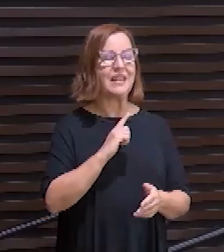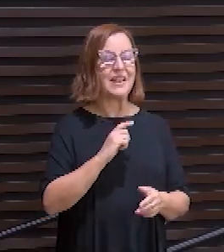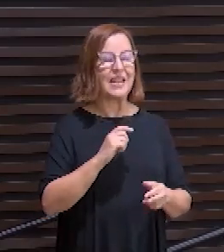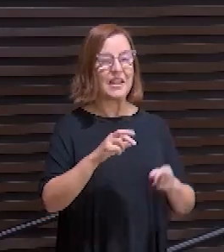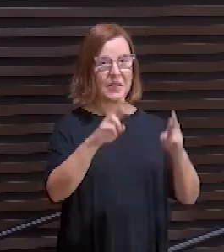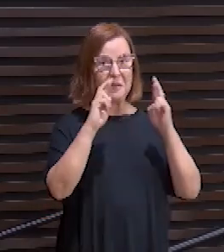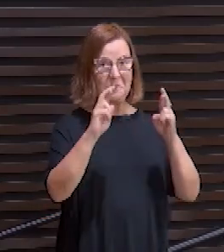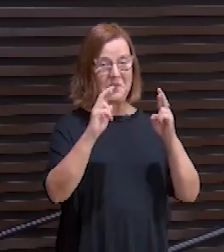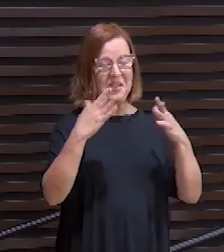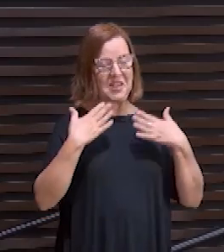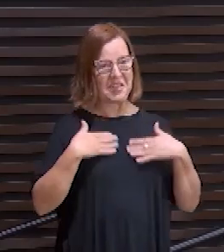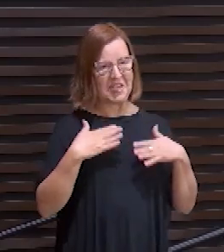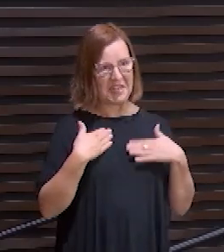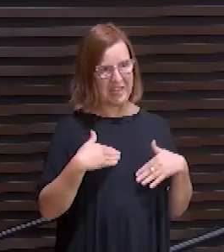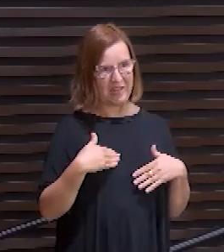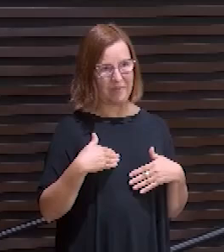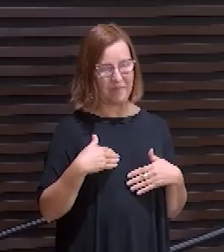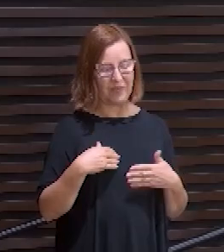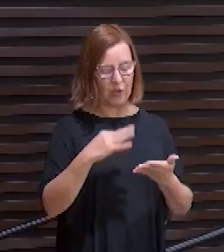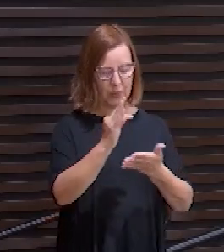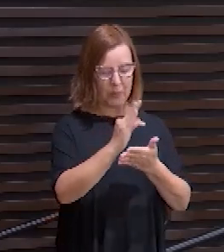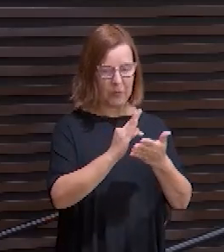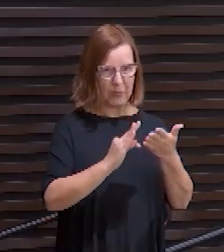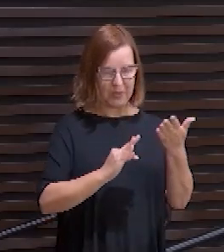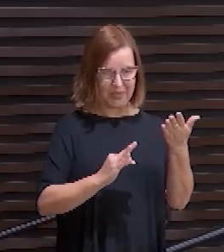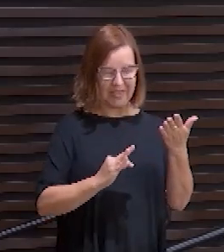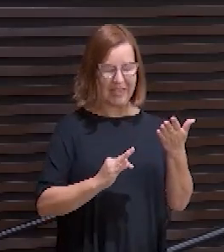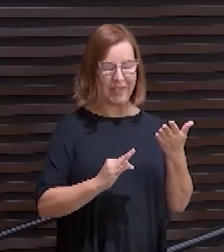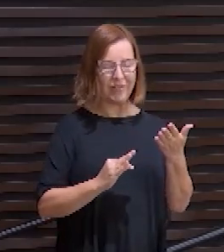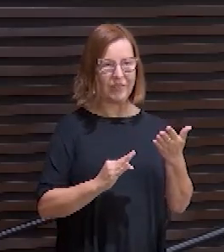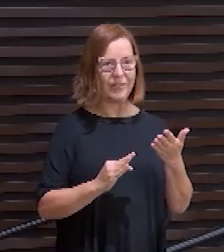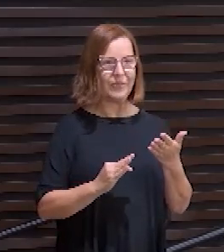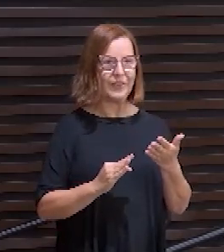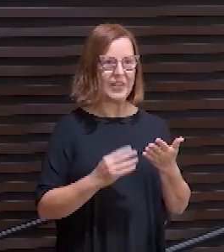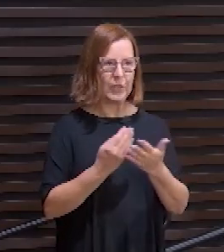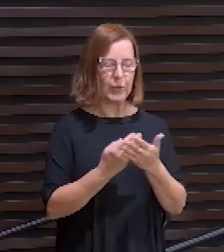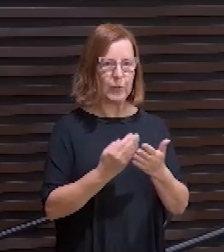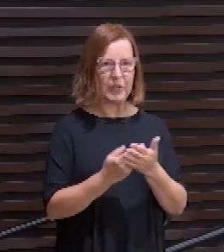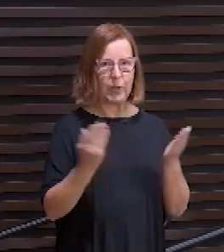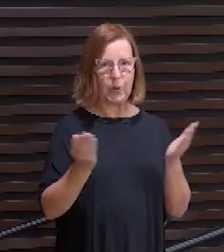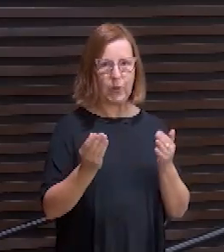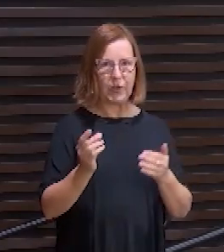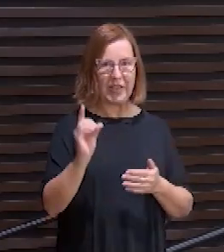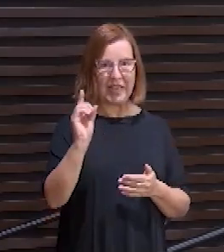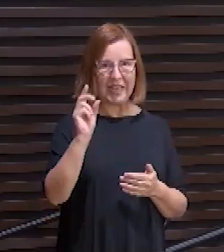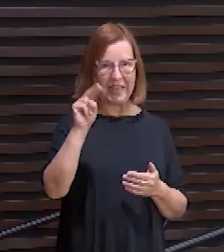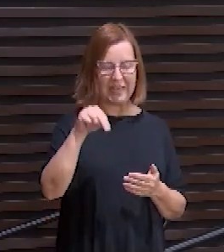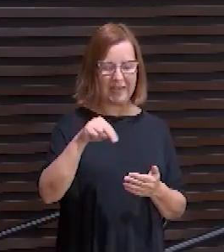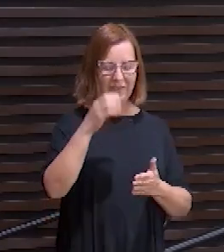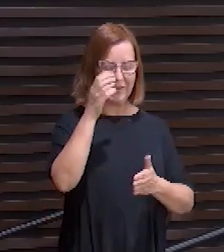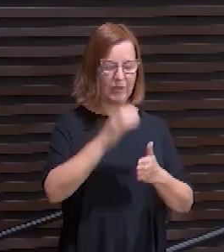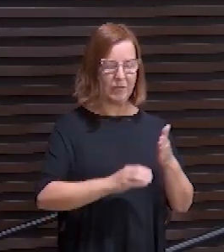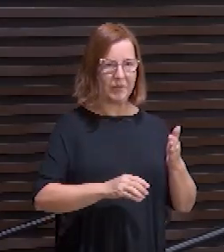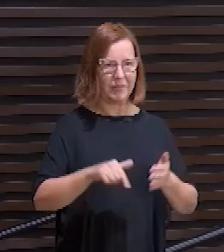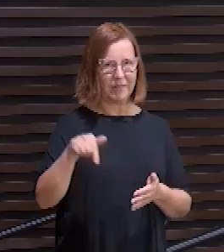O texto que nós pretendemos trabalhar na manhã de hoje é Daniel capítulo 7.